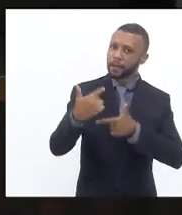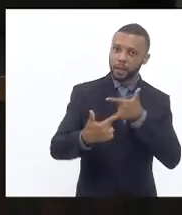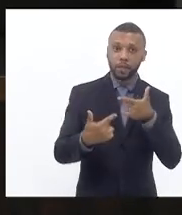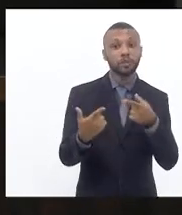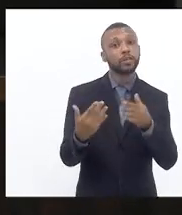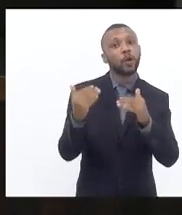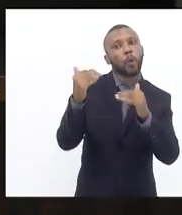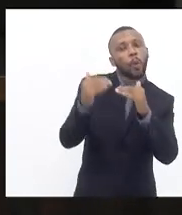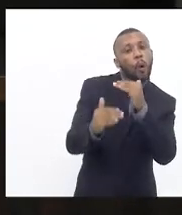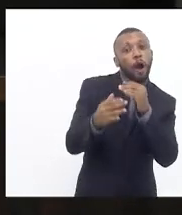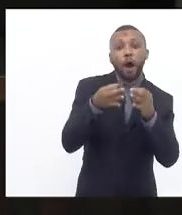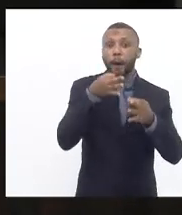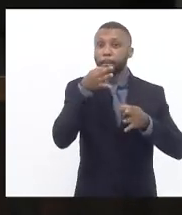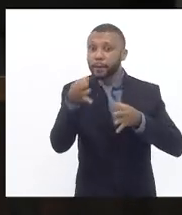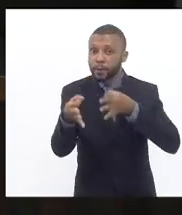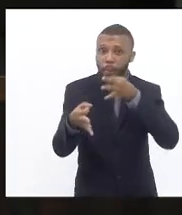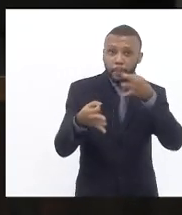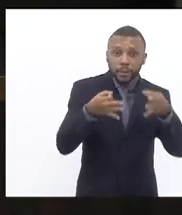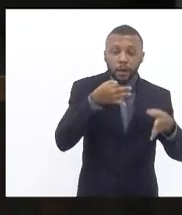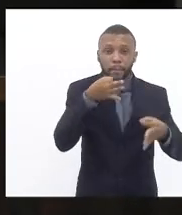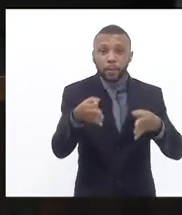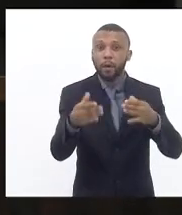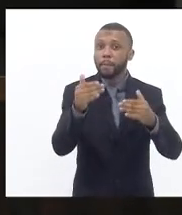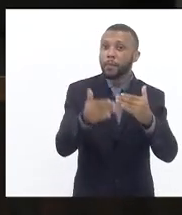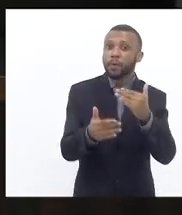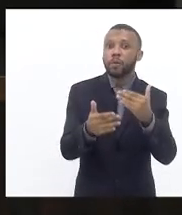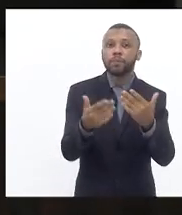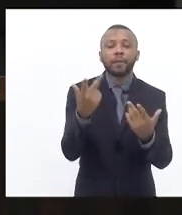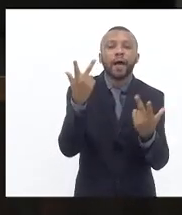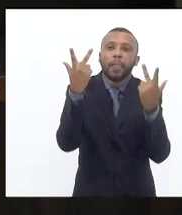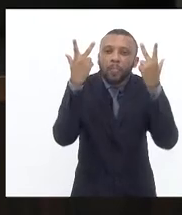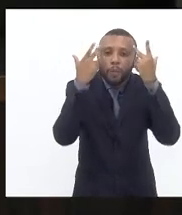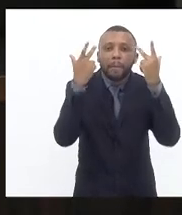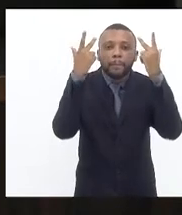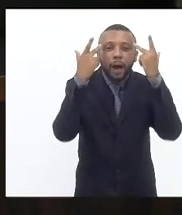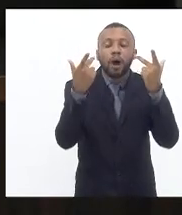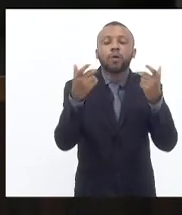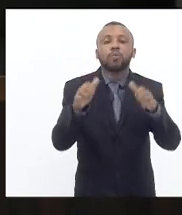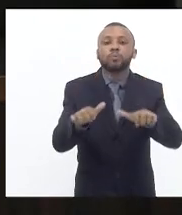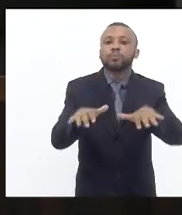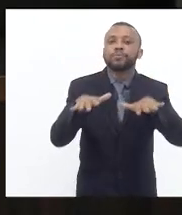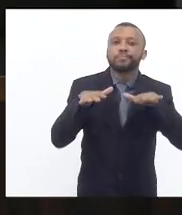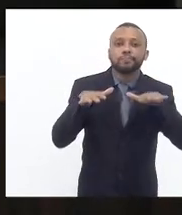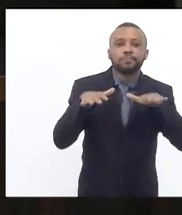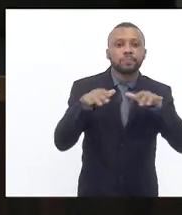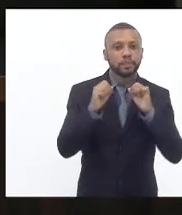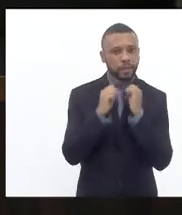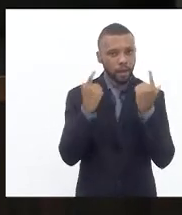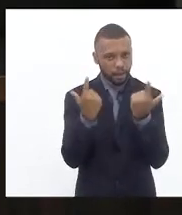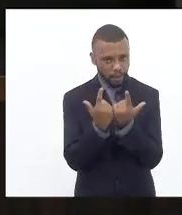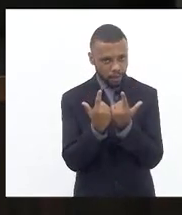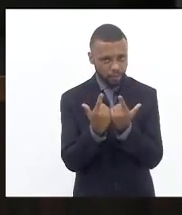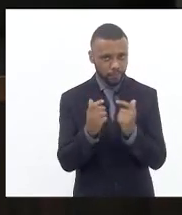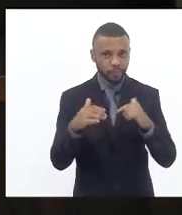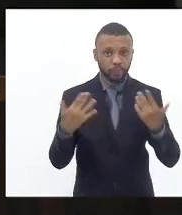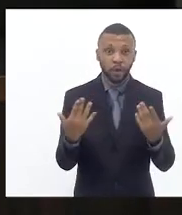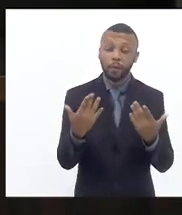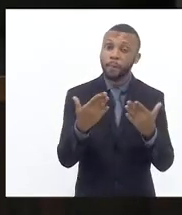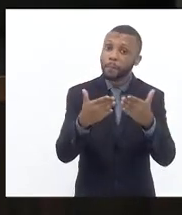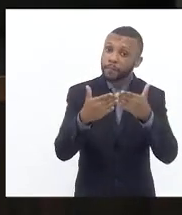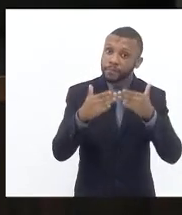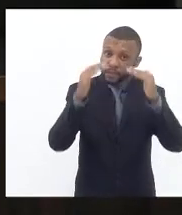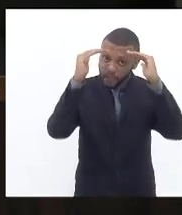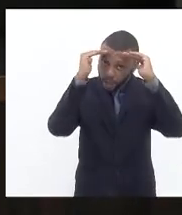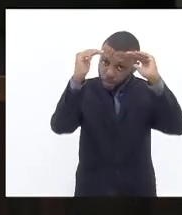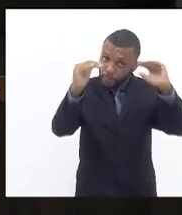que divergem que têm posições divergentes é comum do Parlamento E é comigo Parlamento os respeitar